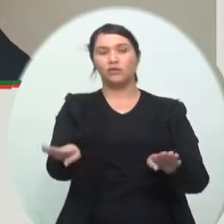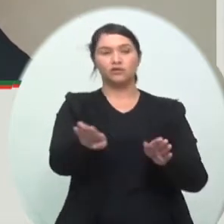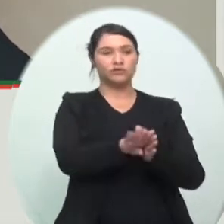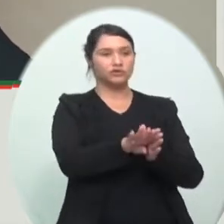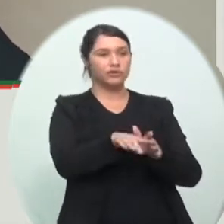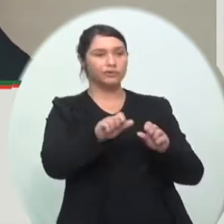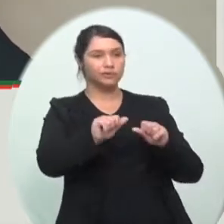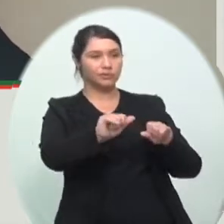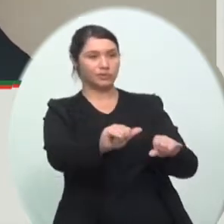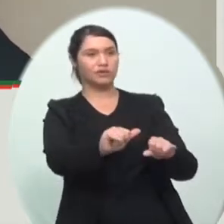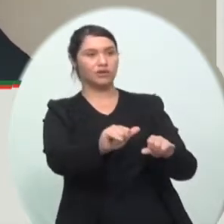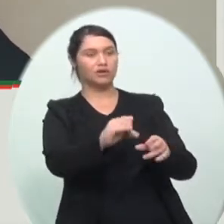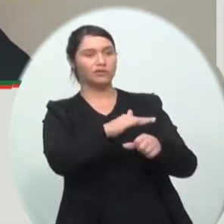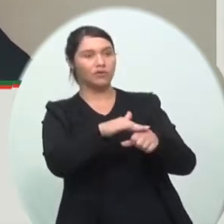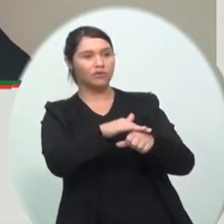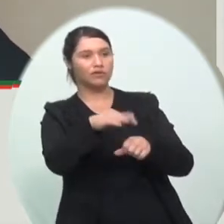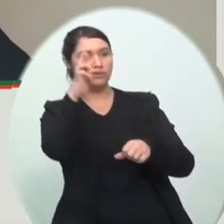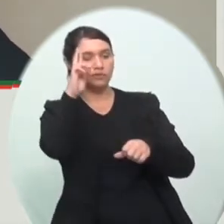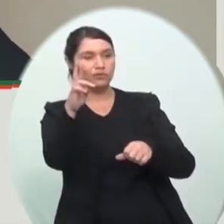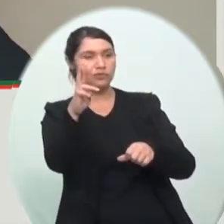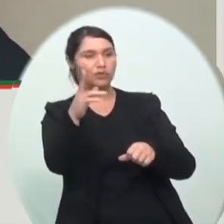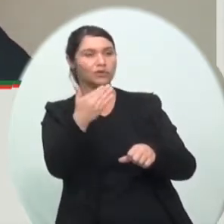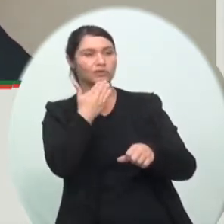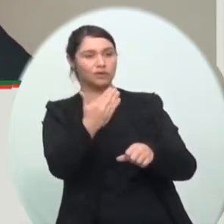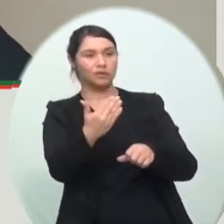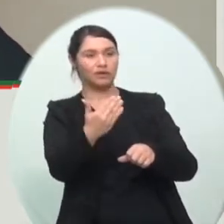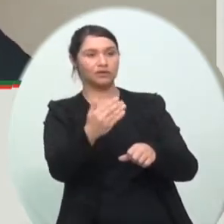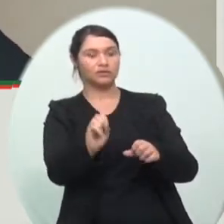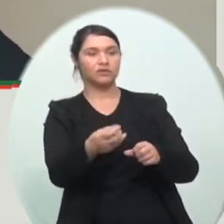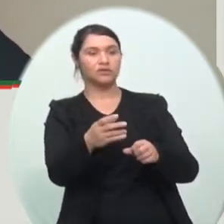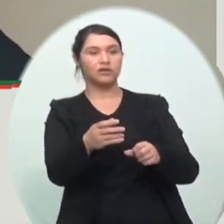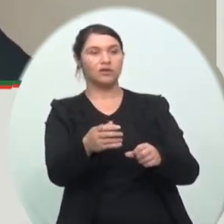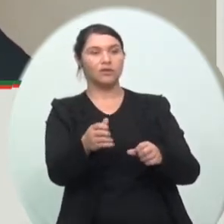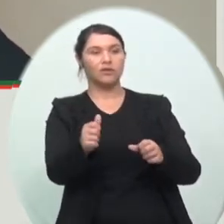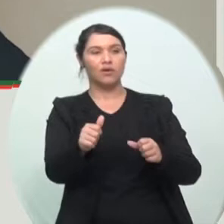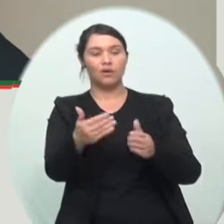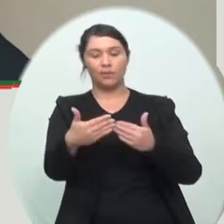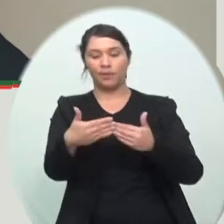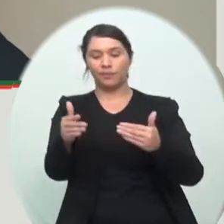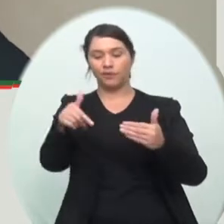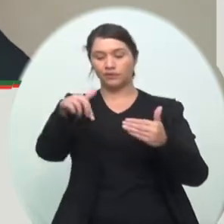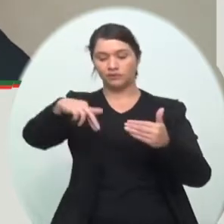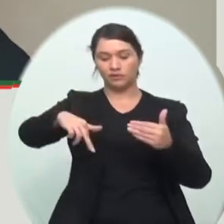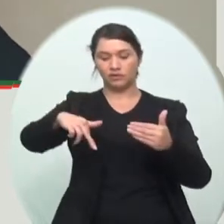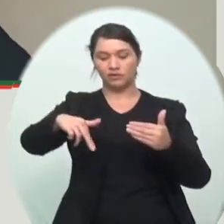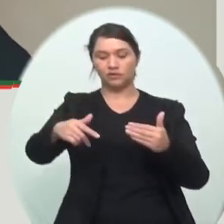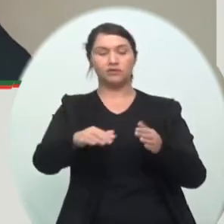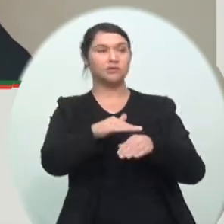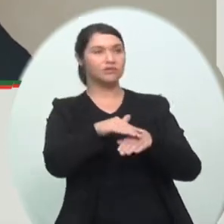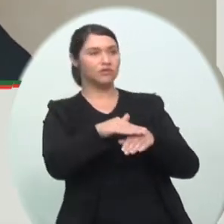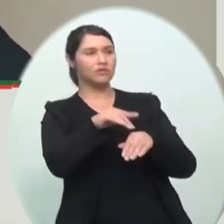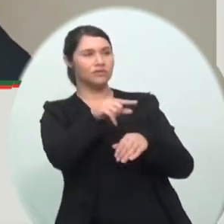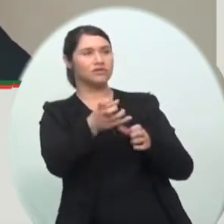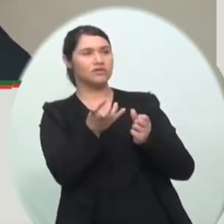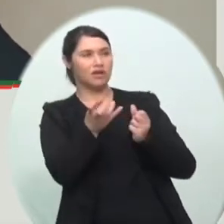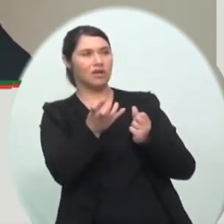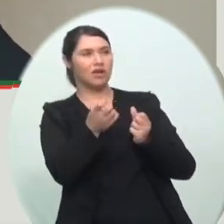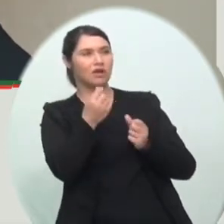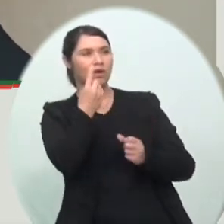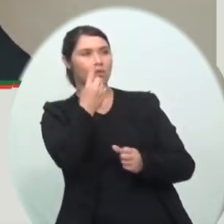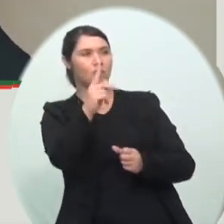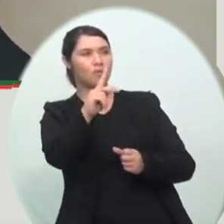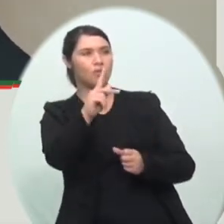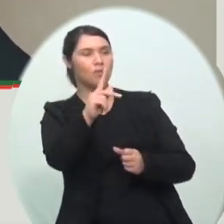ficam na porta do supermercado e conversam com as pessoas que entram se eles querem doar um quilo de alimento. E assim,